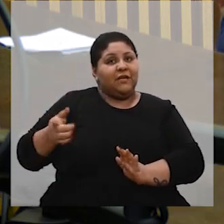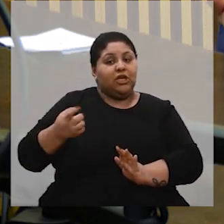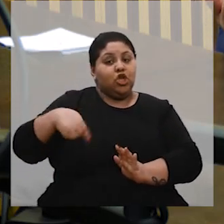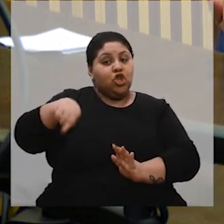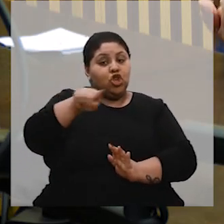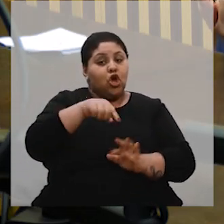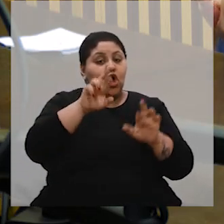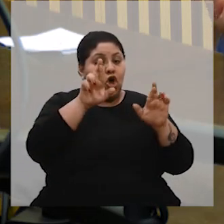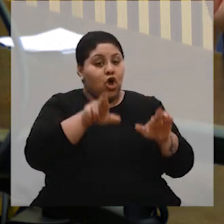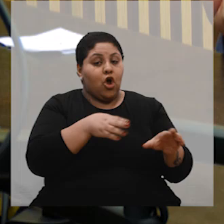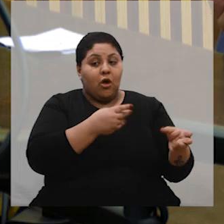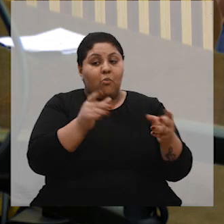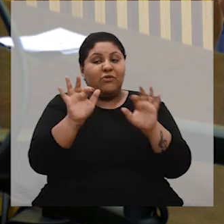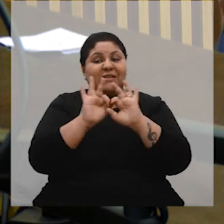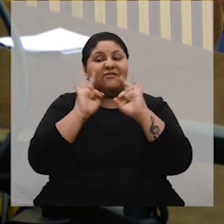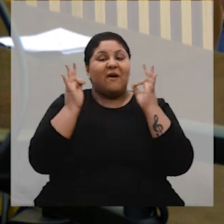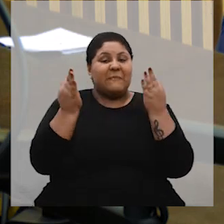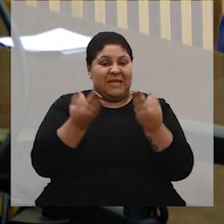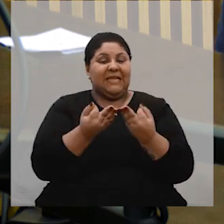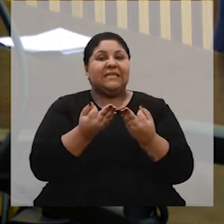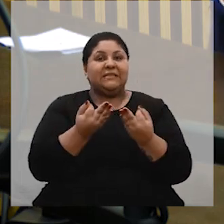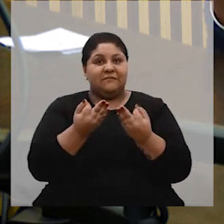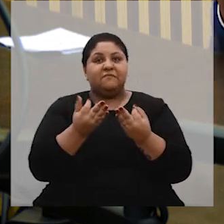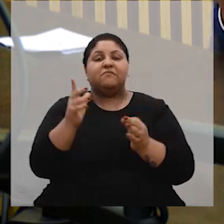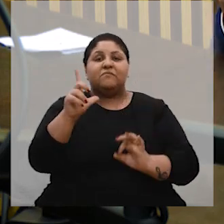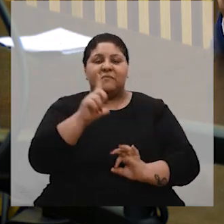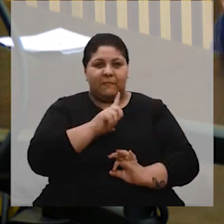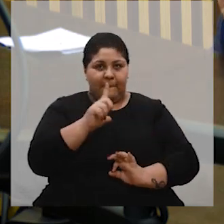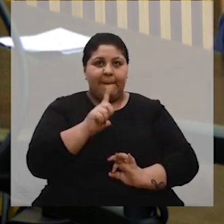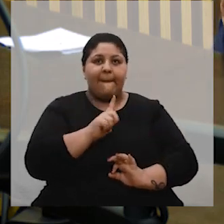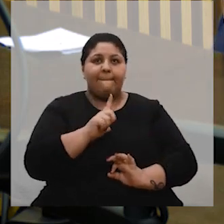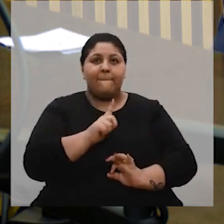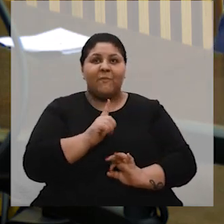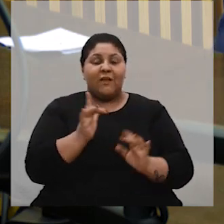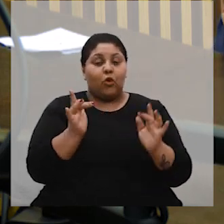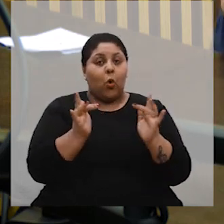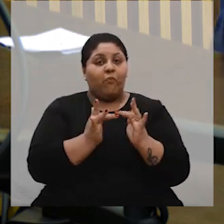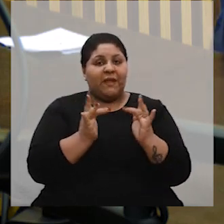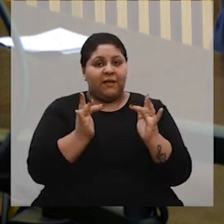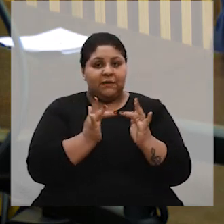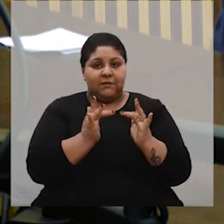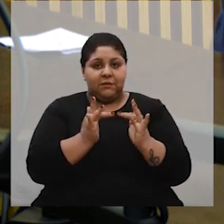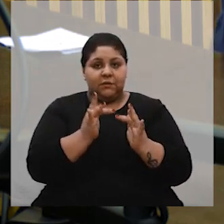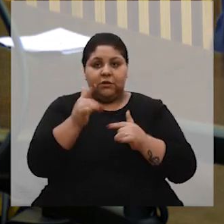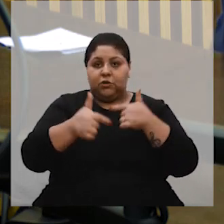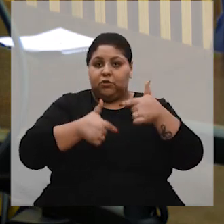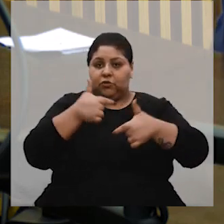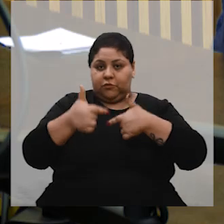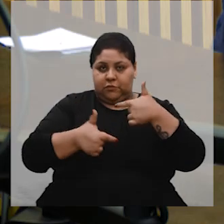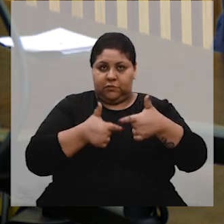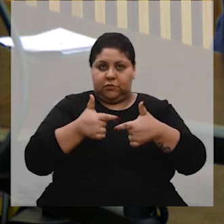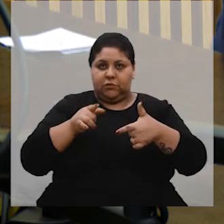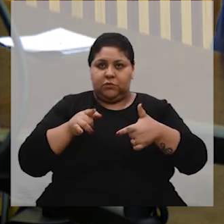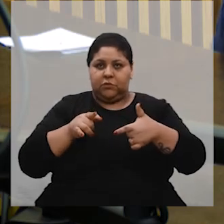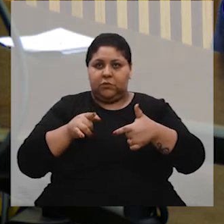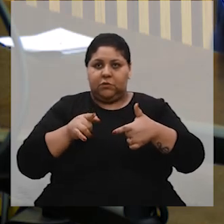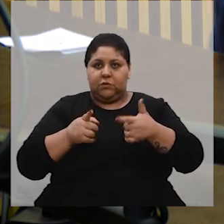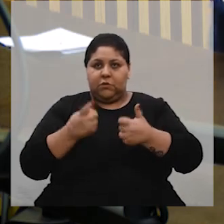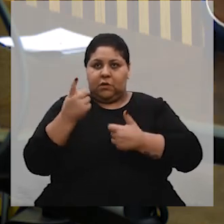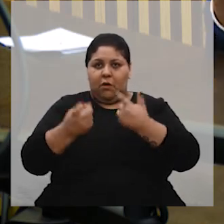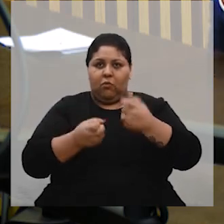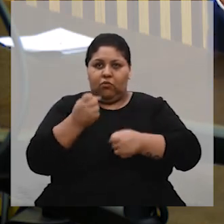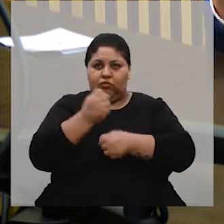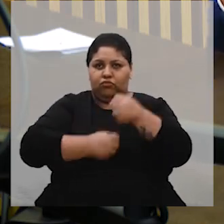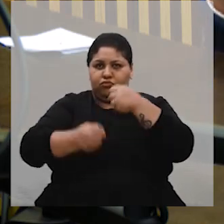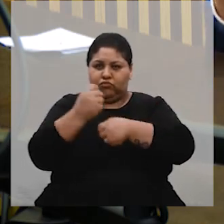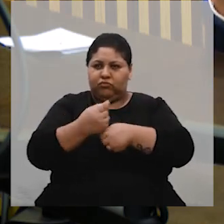temos na nossa região muitas famílias que tiveram contato e num trabalho que a gente fez há uns anos atrás, a